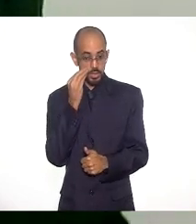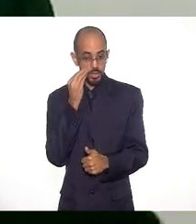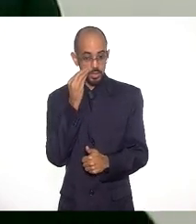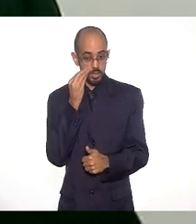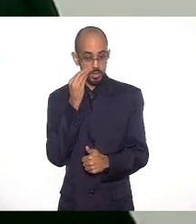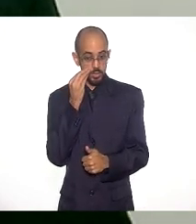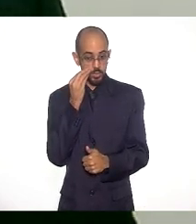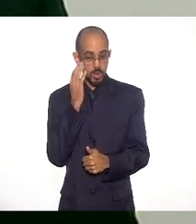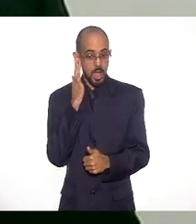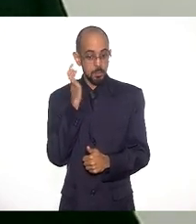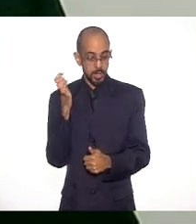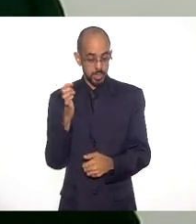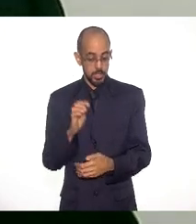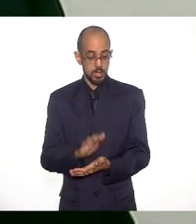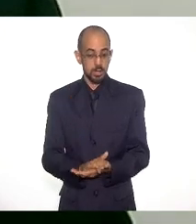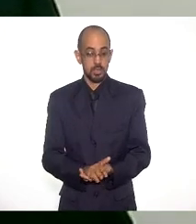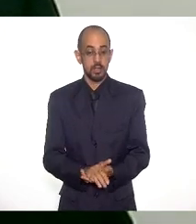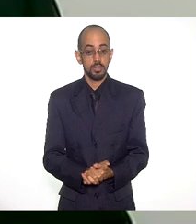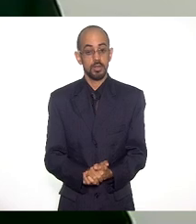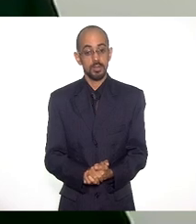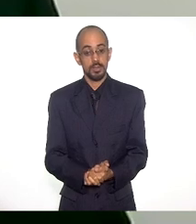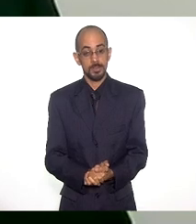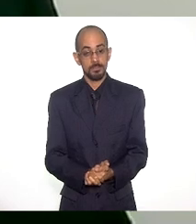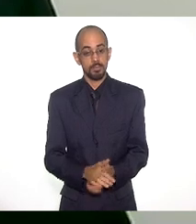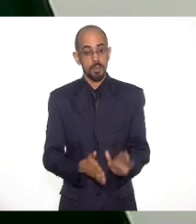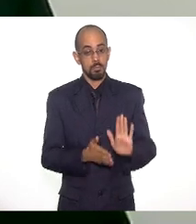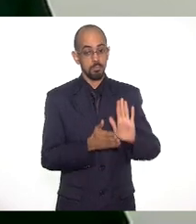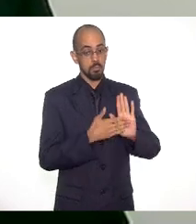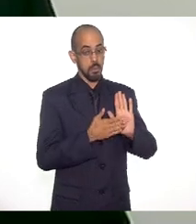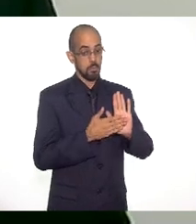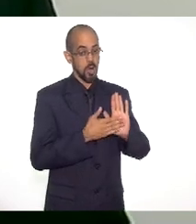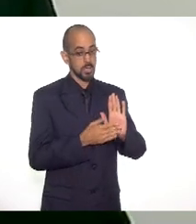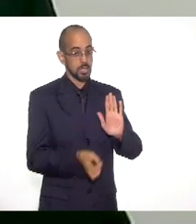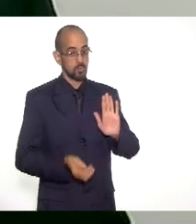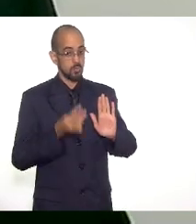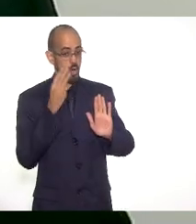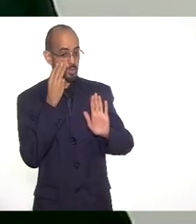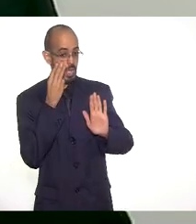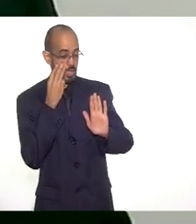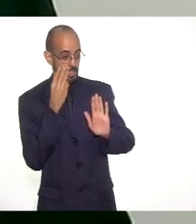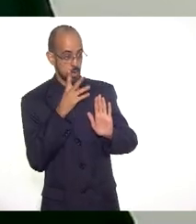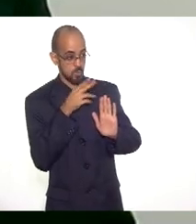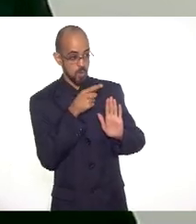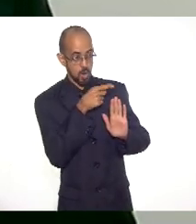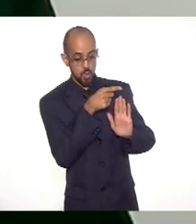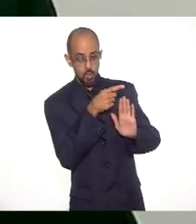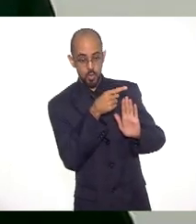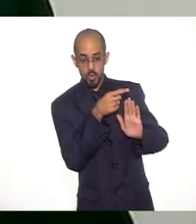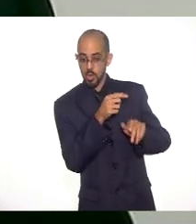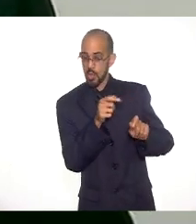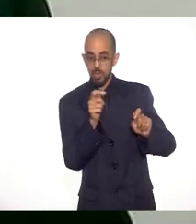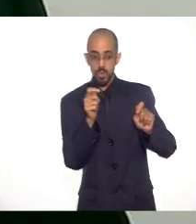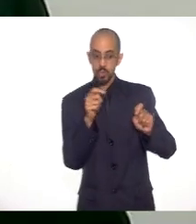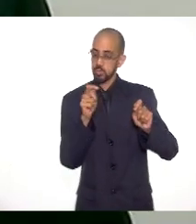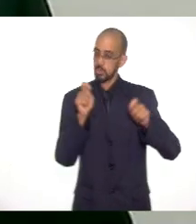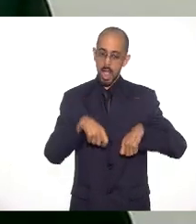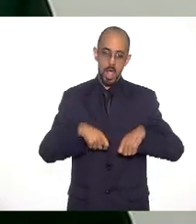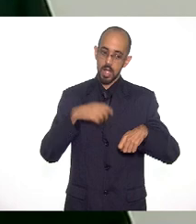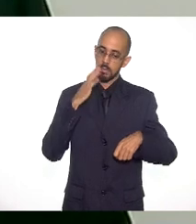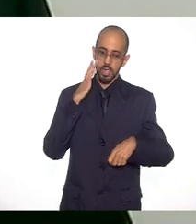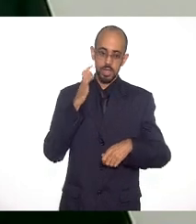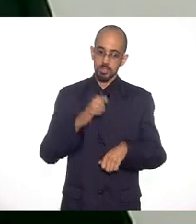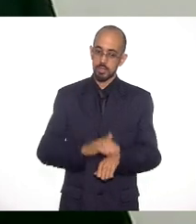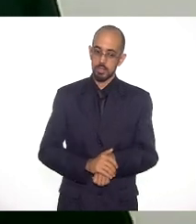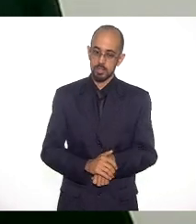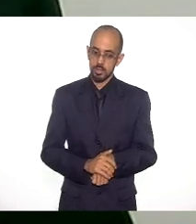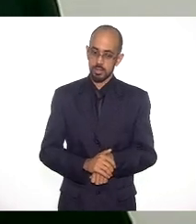para votar amanhã. Na linha do deputado proposta para o deputado Valdec, se essa for a maioria do colegiado, não será votado amanhã. Mas eu não